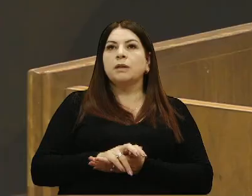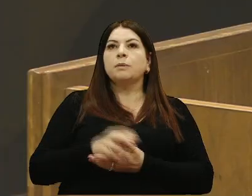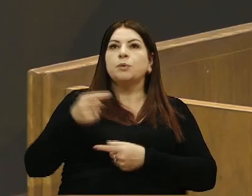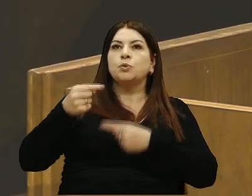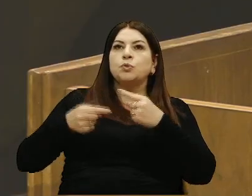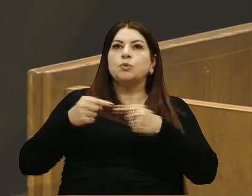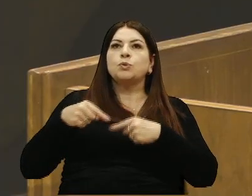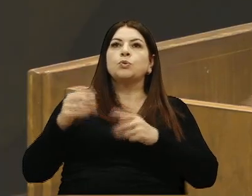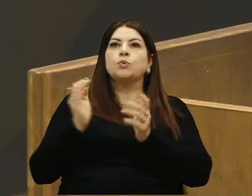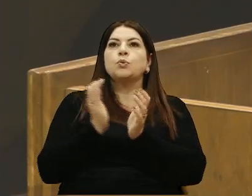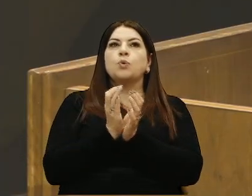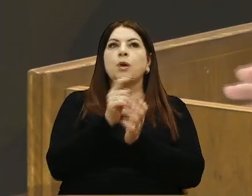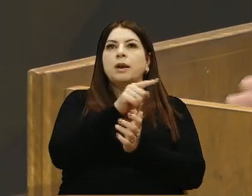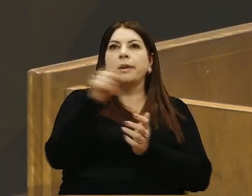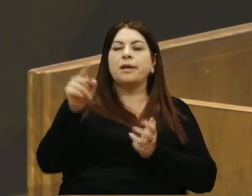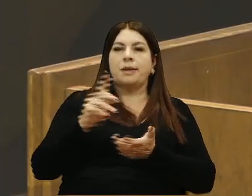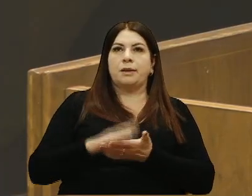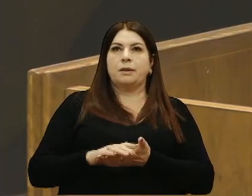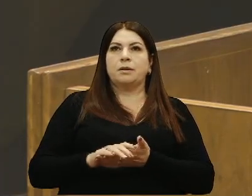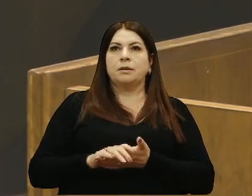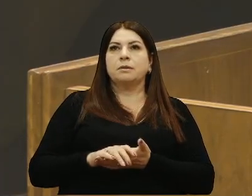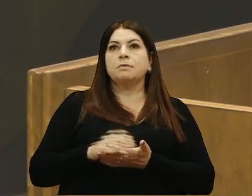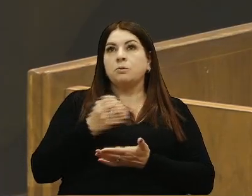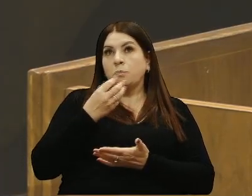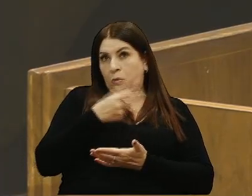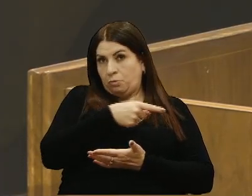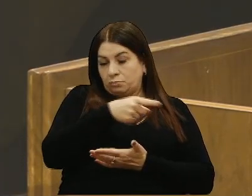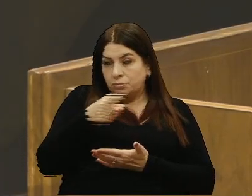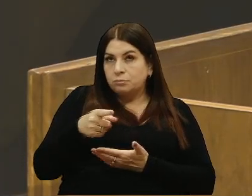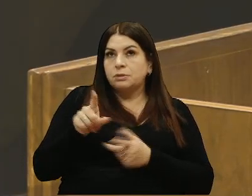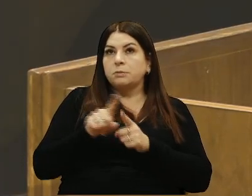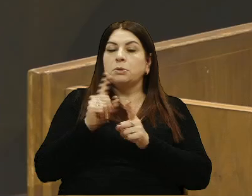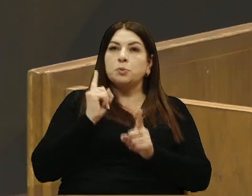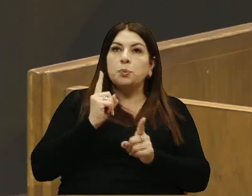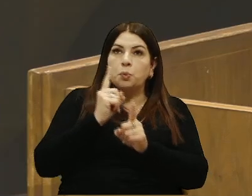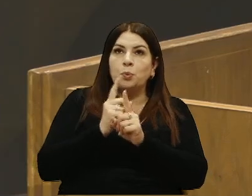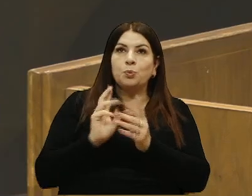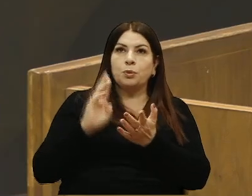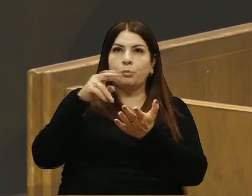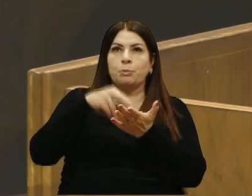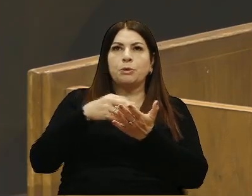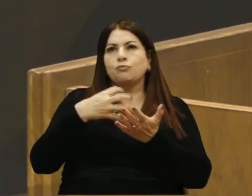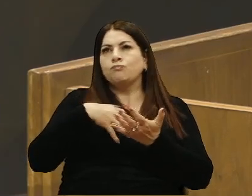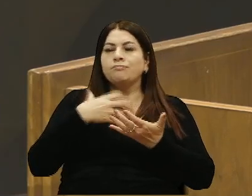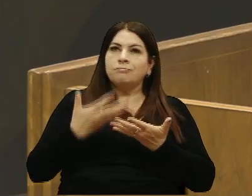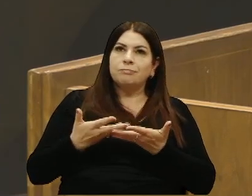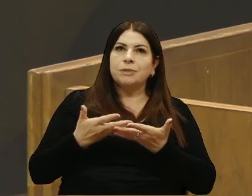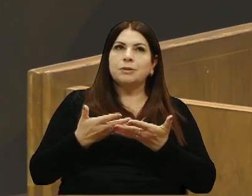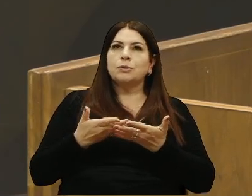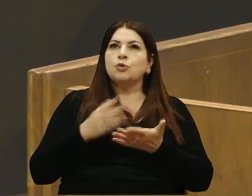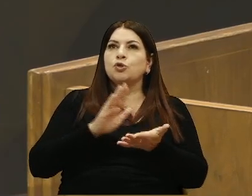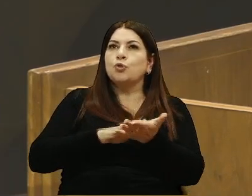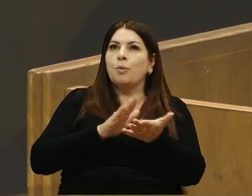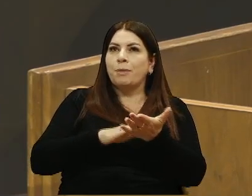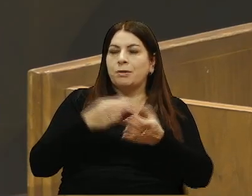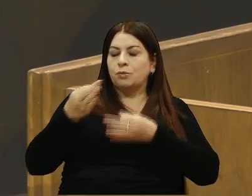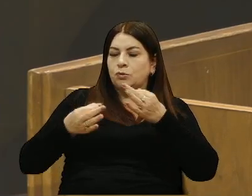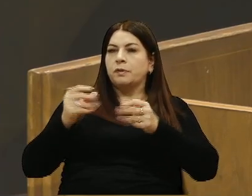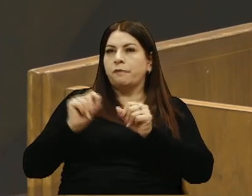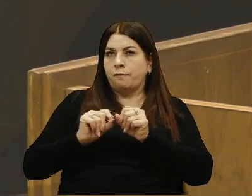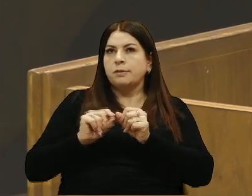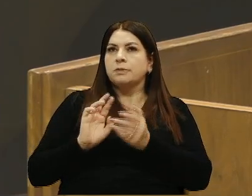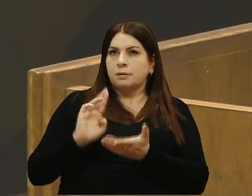discutir com os colegas no bom sentido, para que a gente encontre realmente uma forma de cobrar que a justiça